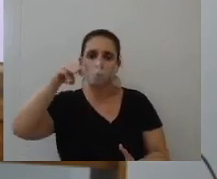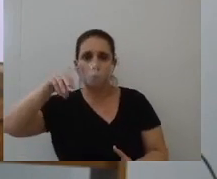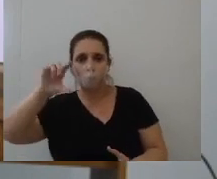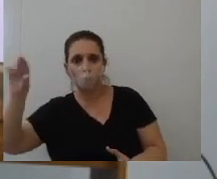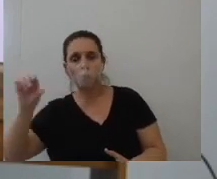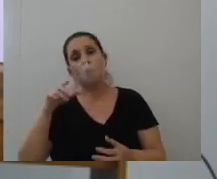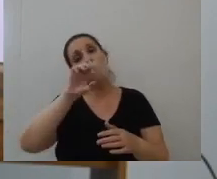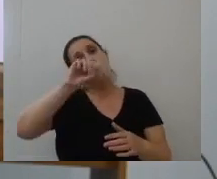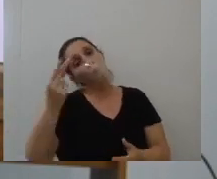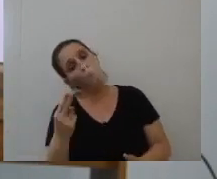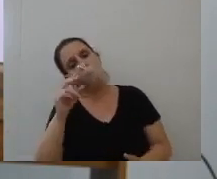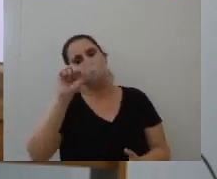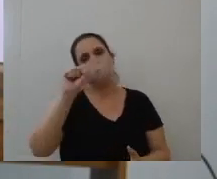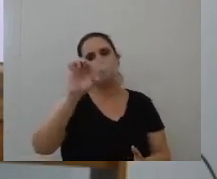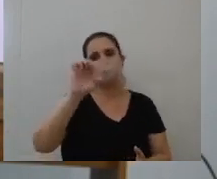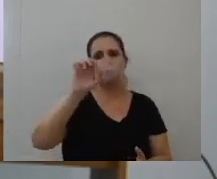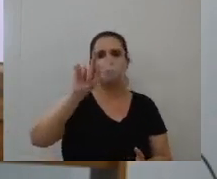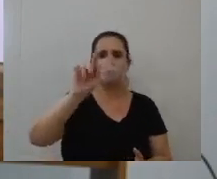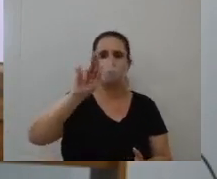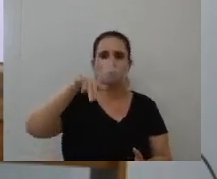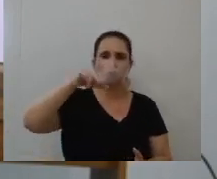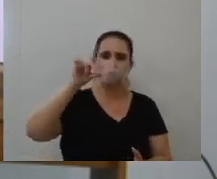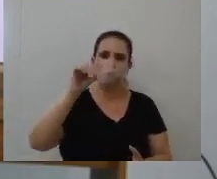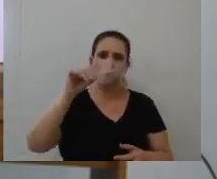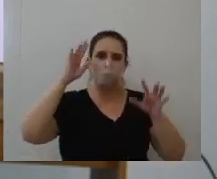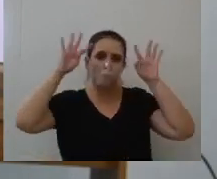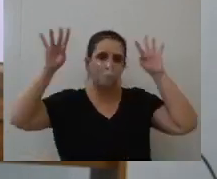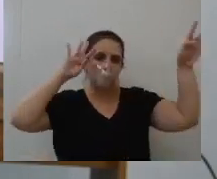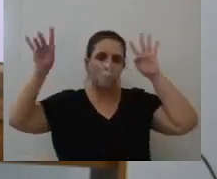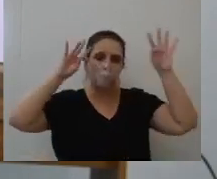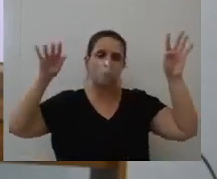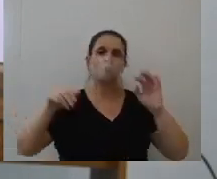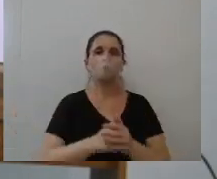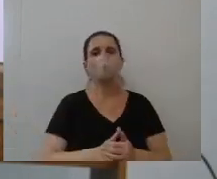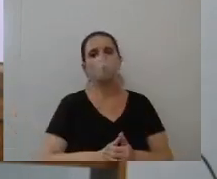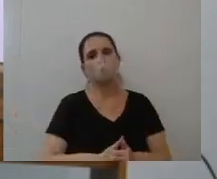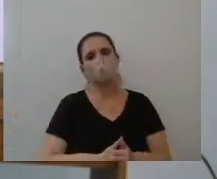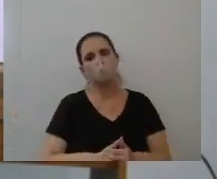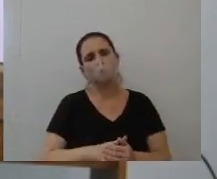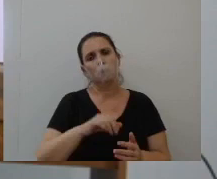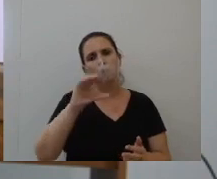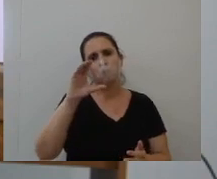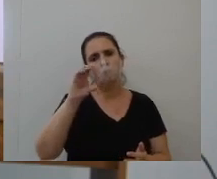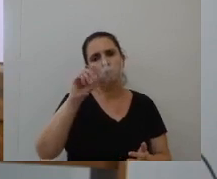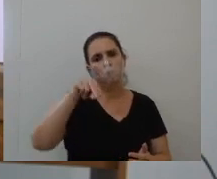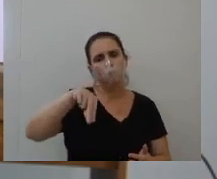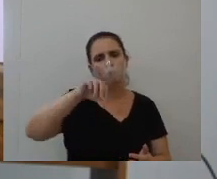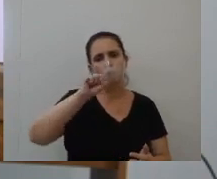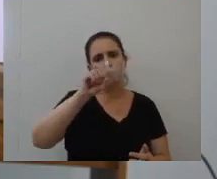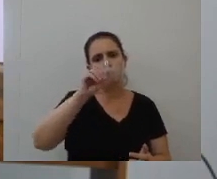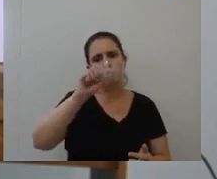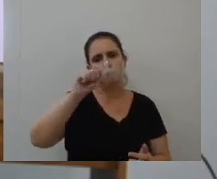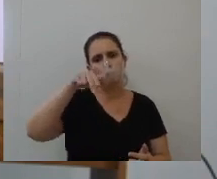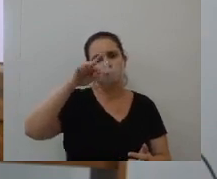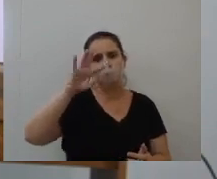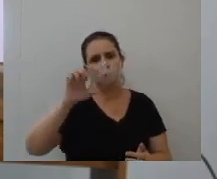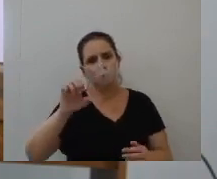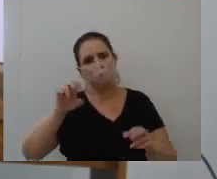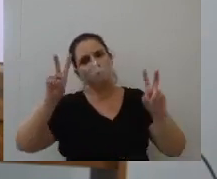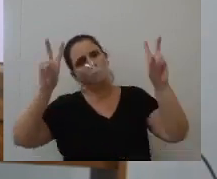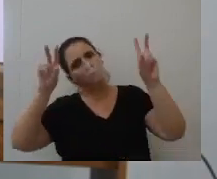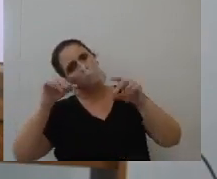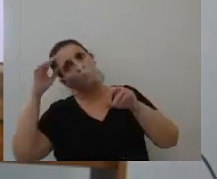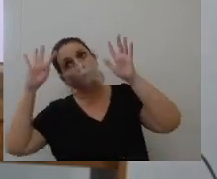ou segundo o filósofo Aristóteles, consoante, eu sempre digo isso, consoante o